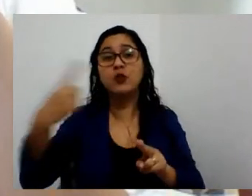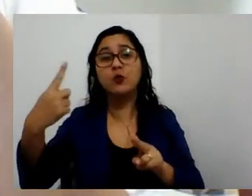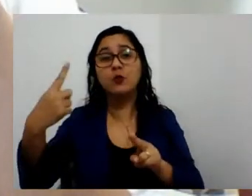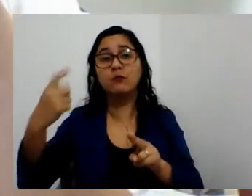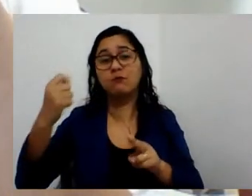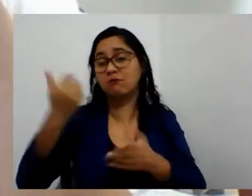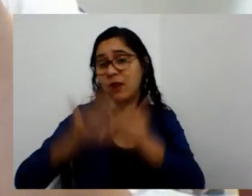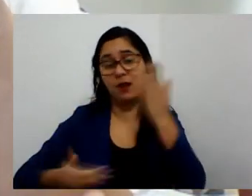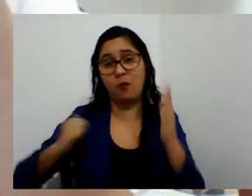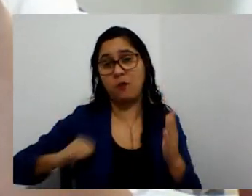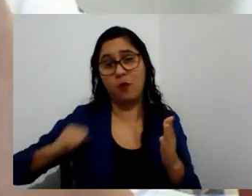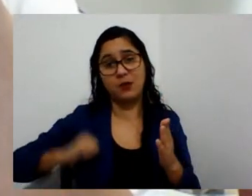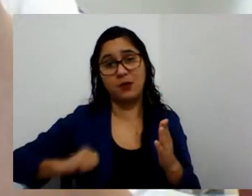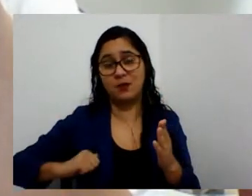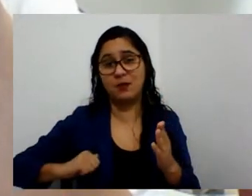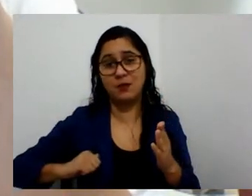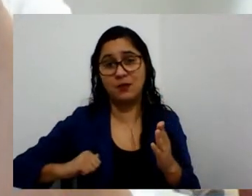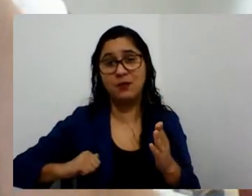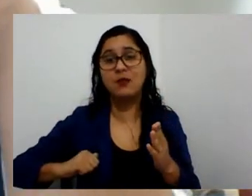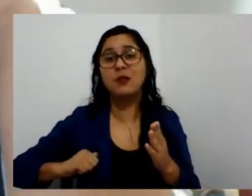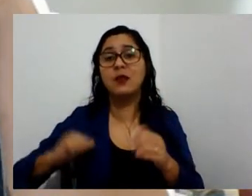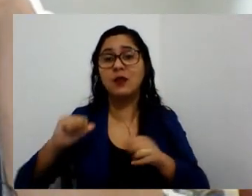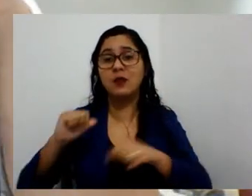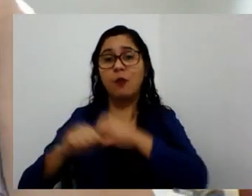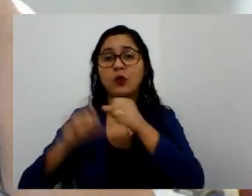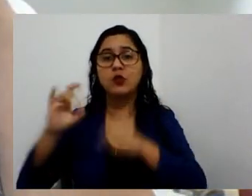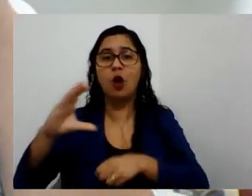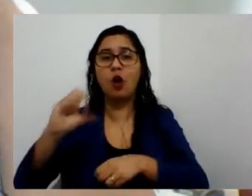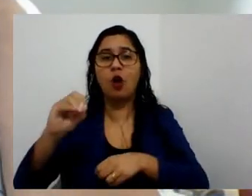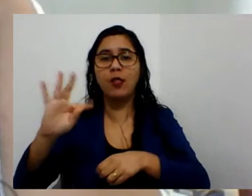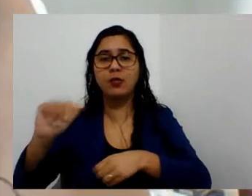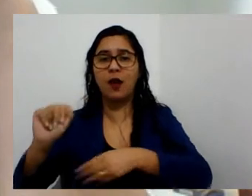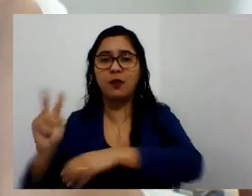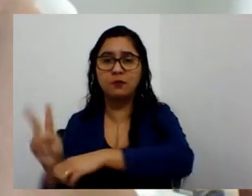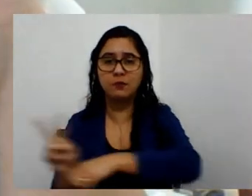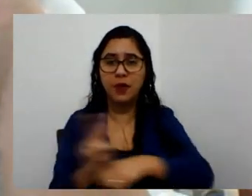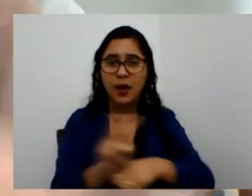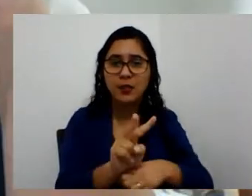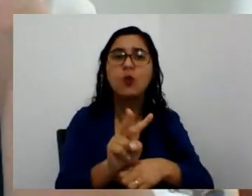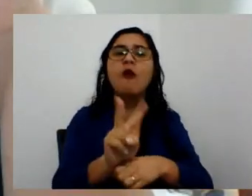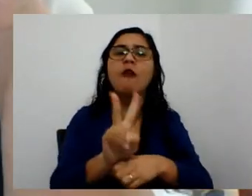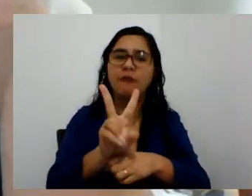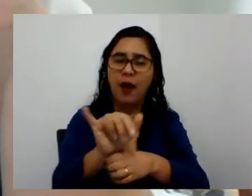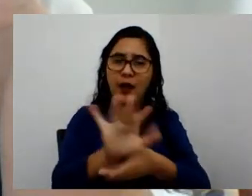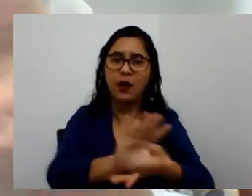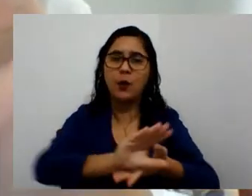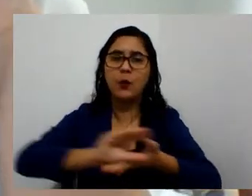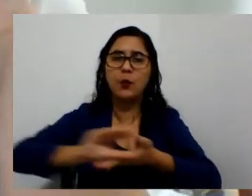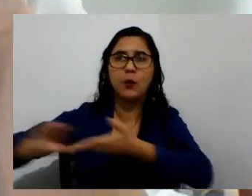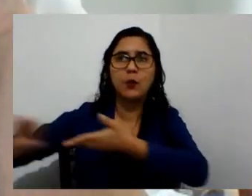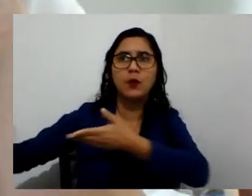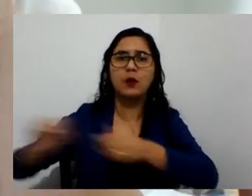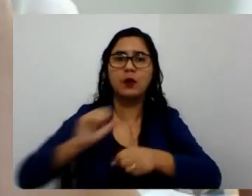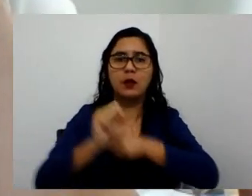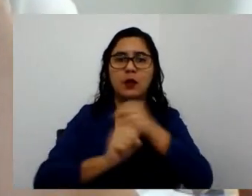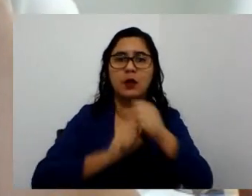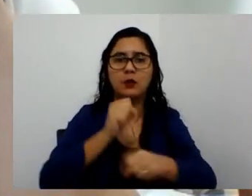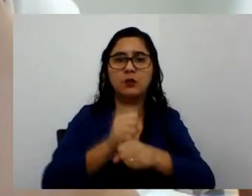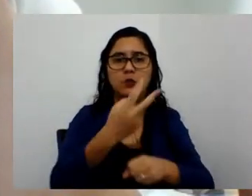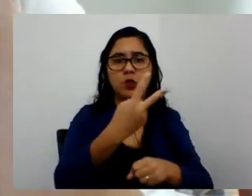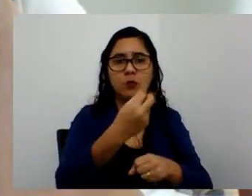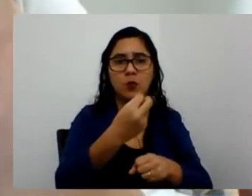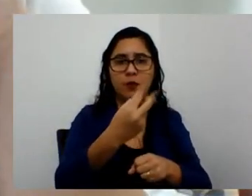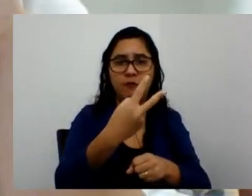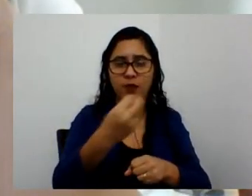foram transformadas em cotas e empréstimos e que serão recolhidas entre 2020 e